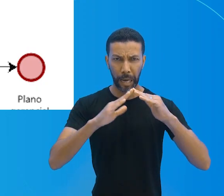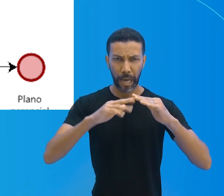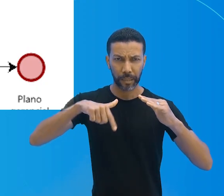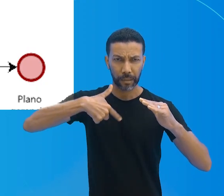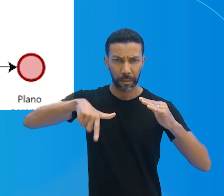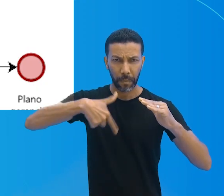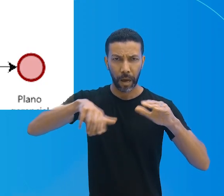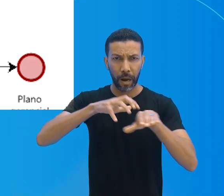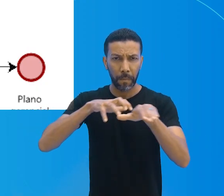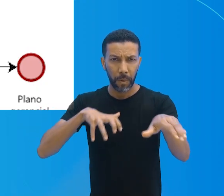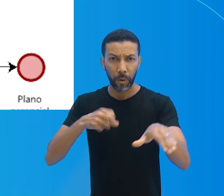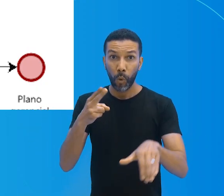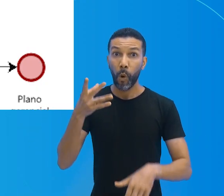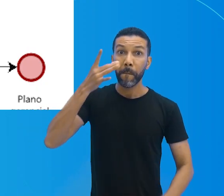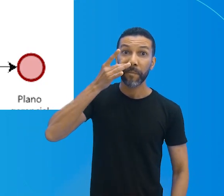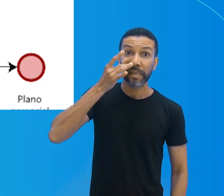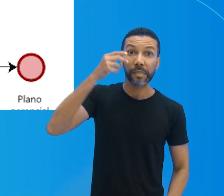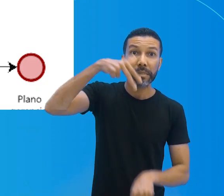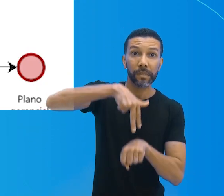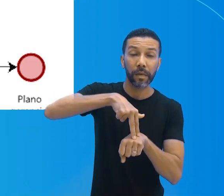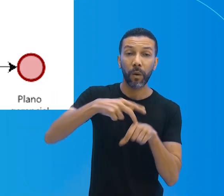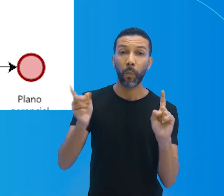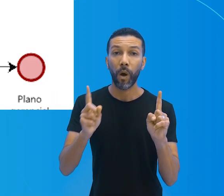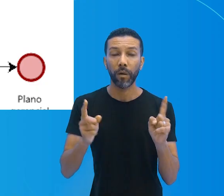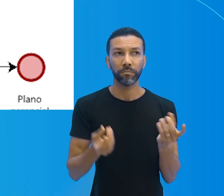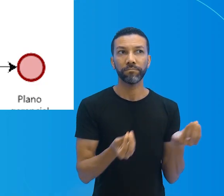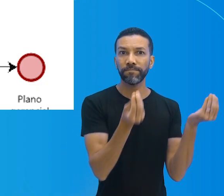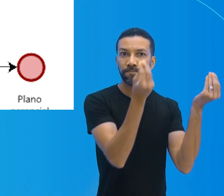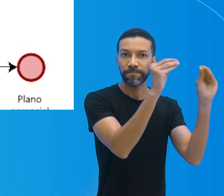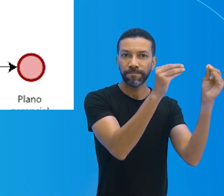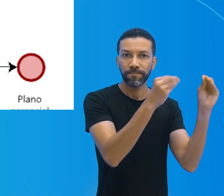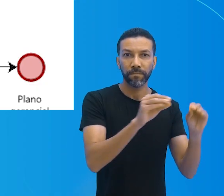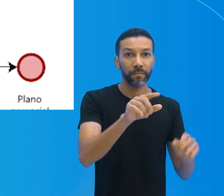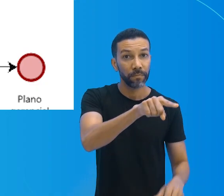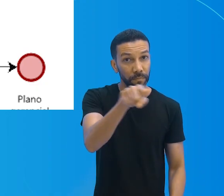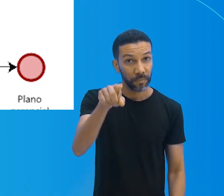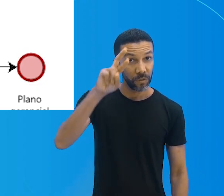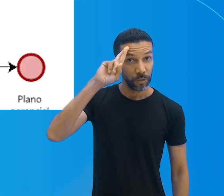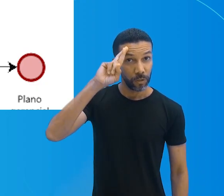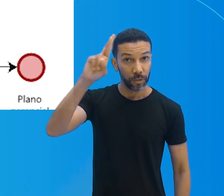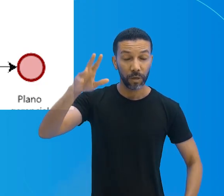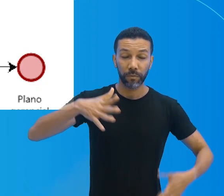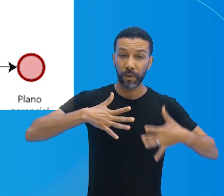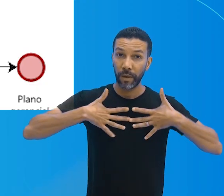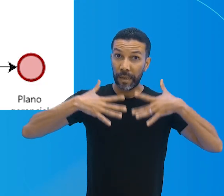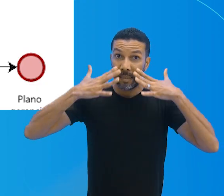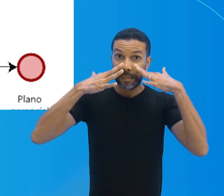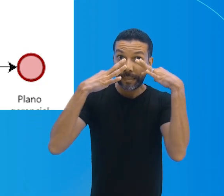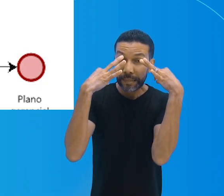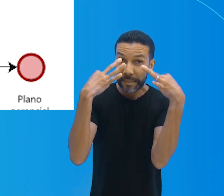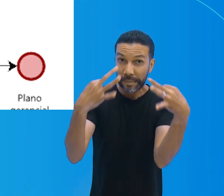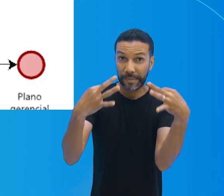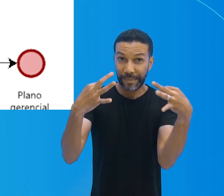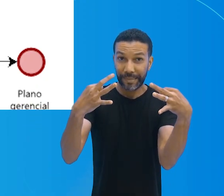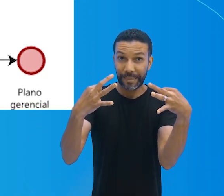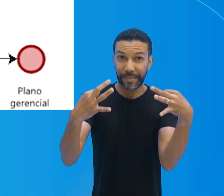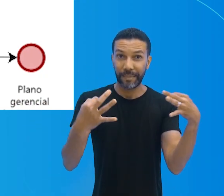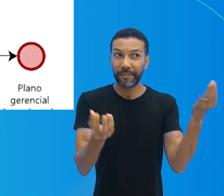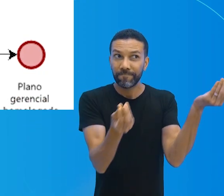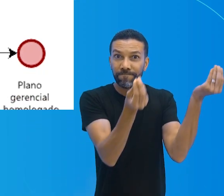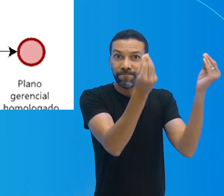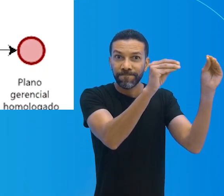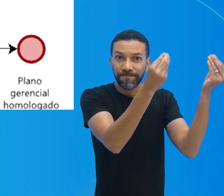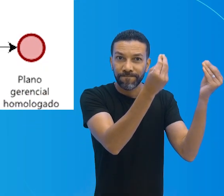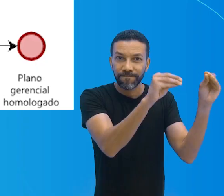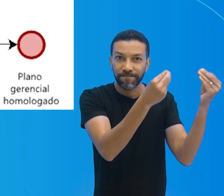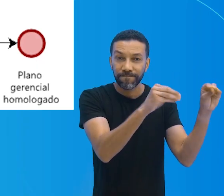a depender da natureza da atividade. Então, gente, chefe, muita atenção nesses cadastros. Esse cadastro, ele